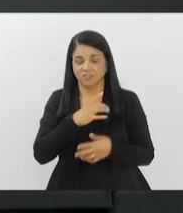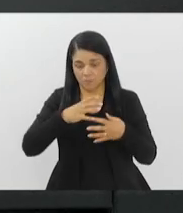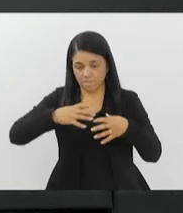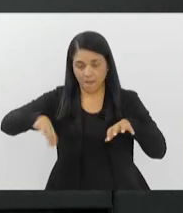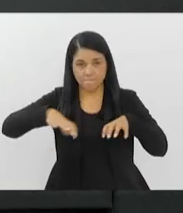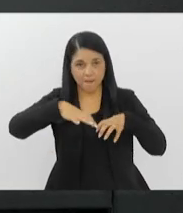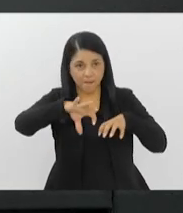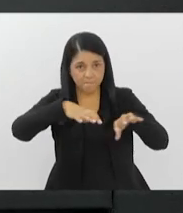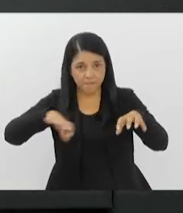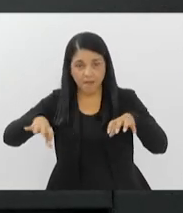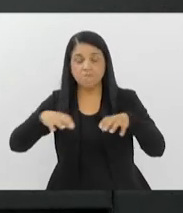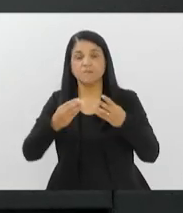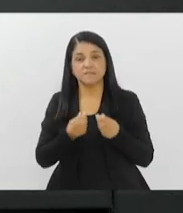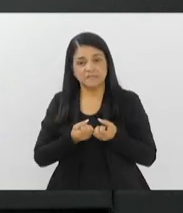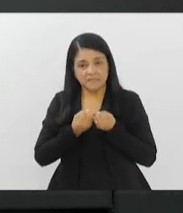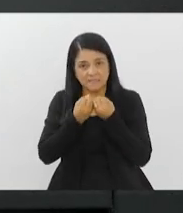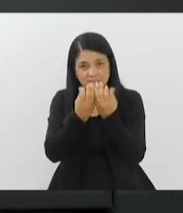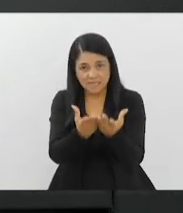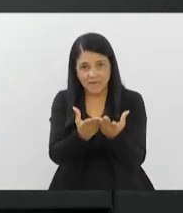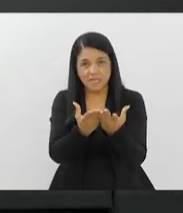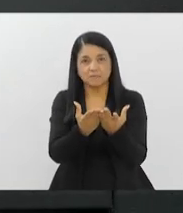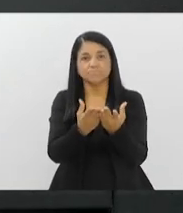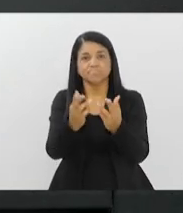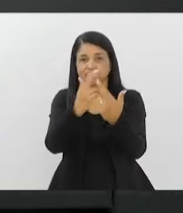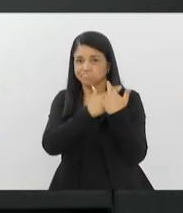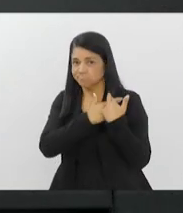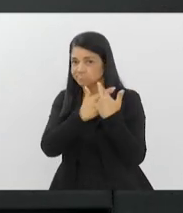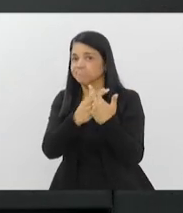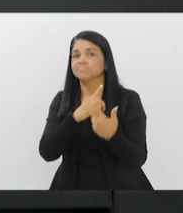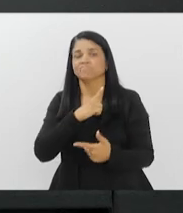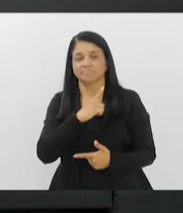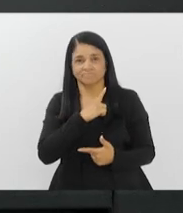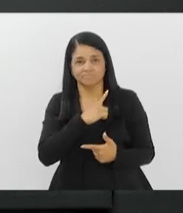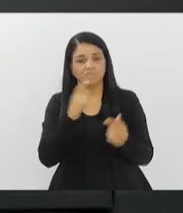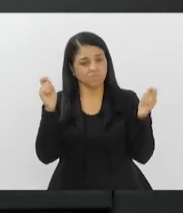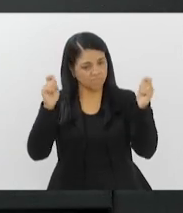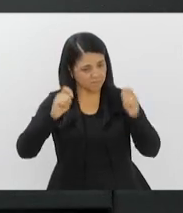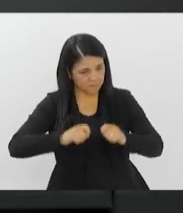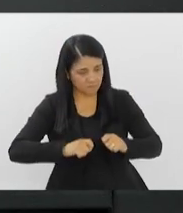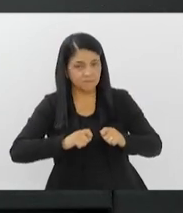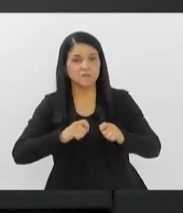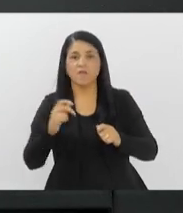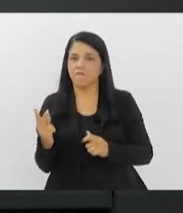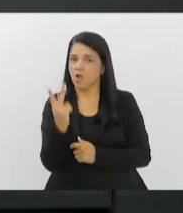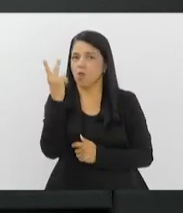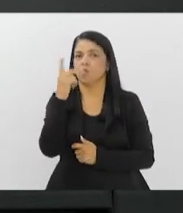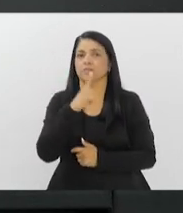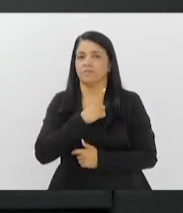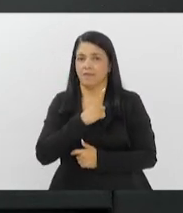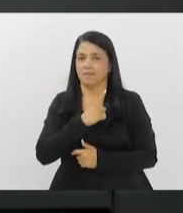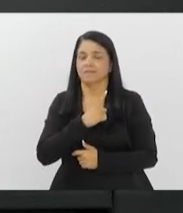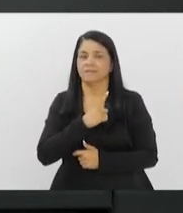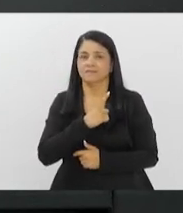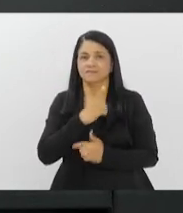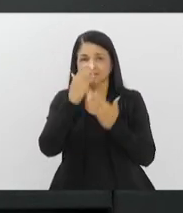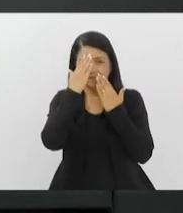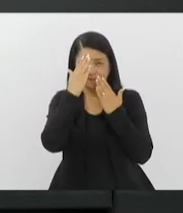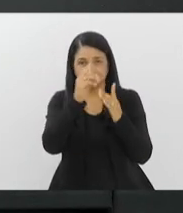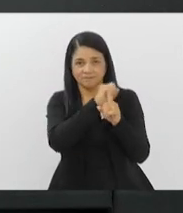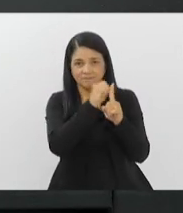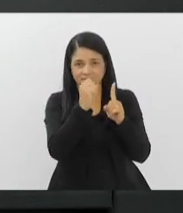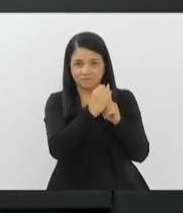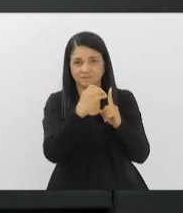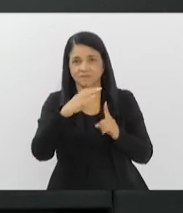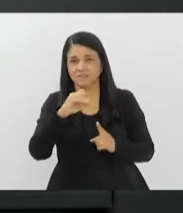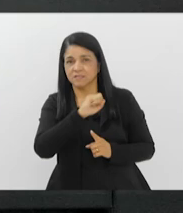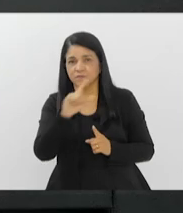mas a gente faz as entregas com muita responsabilidade, com muita competência e com muito valor. E agradeço a toda a sociedade civil,